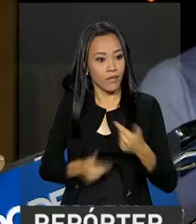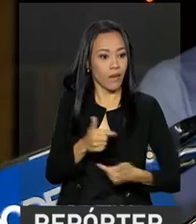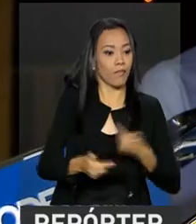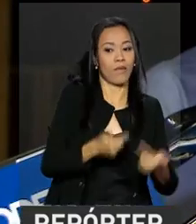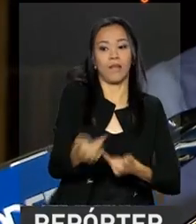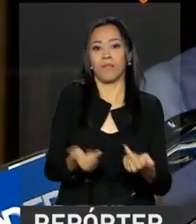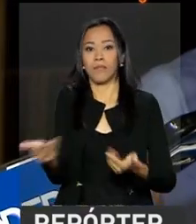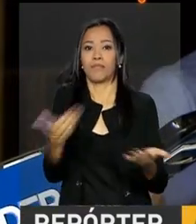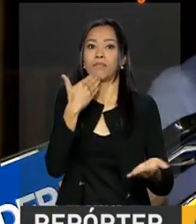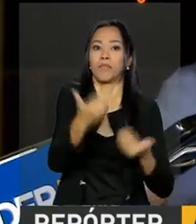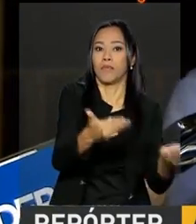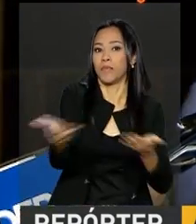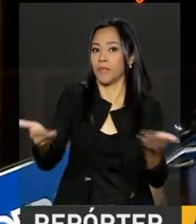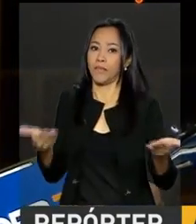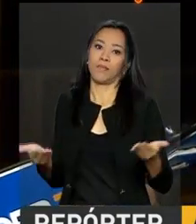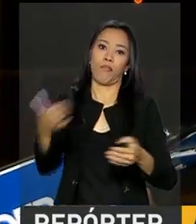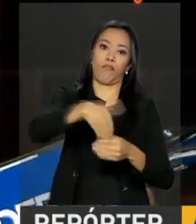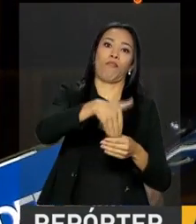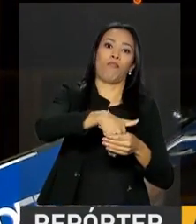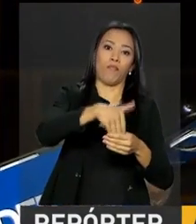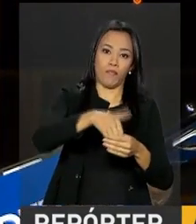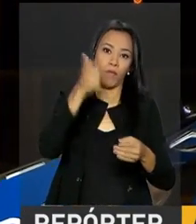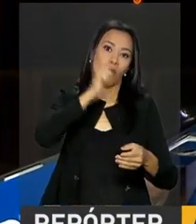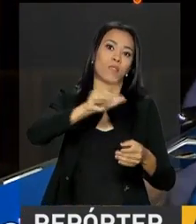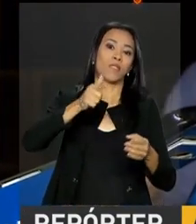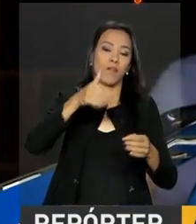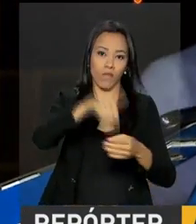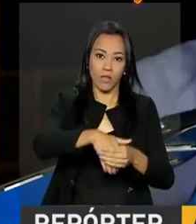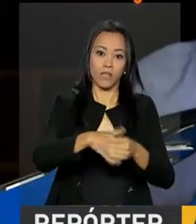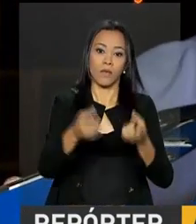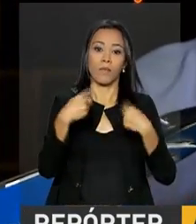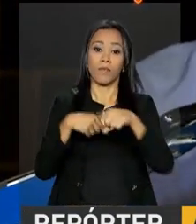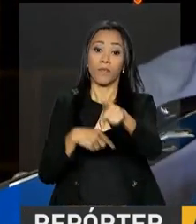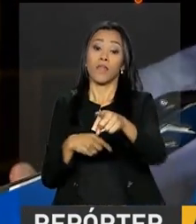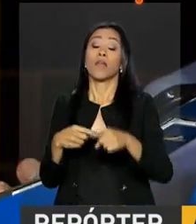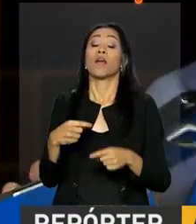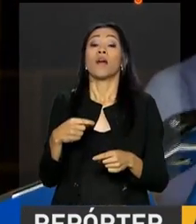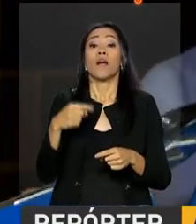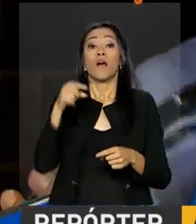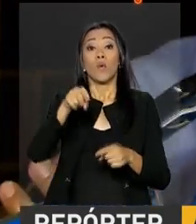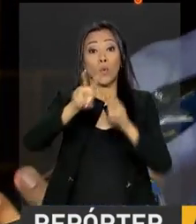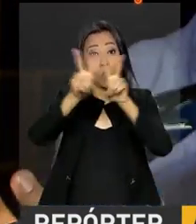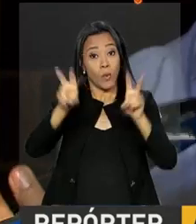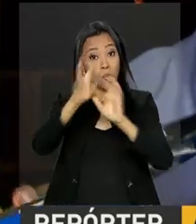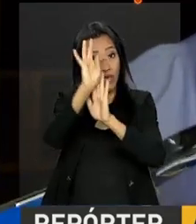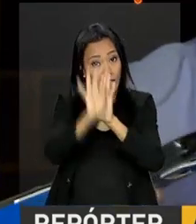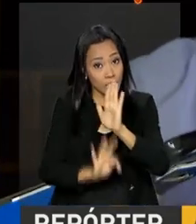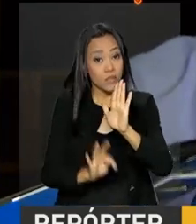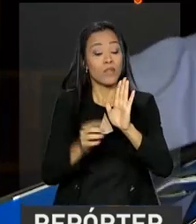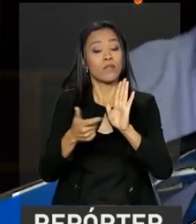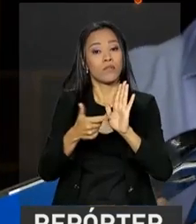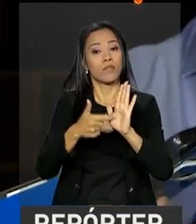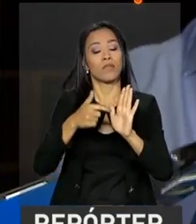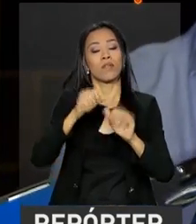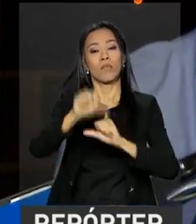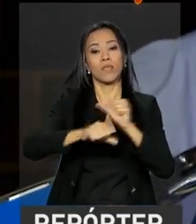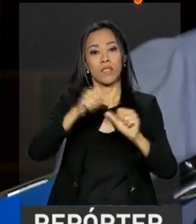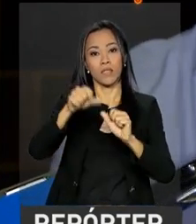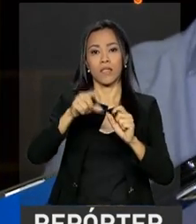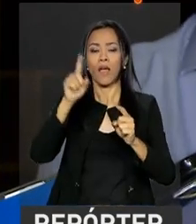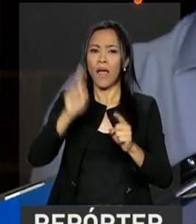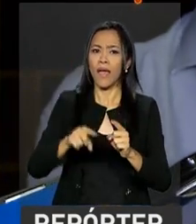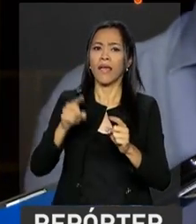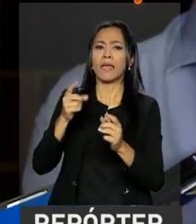expectativa muito forte com relação à aprovação da reforma da Previdência porque que o texto que está sendo aprovado ele Combate o